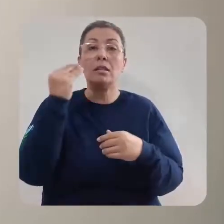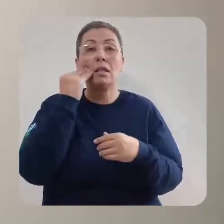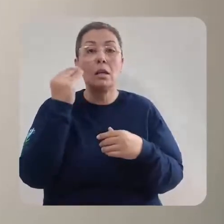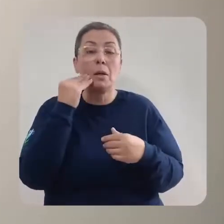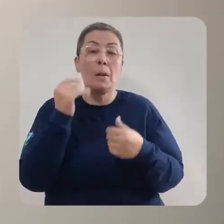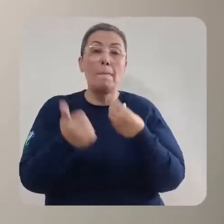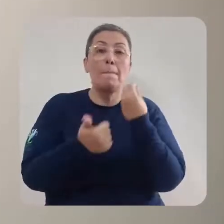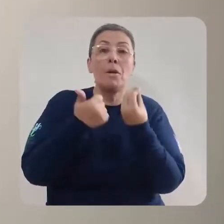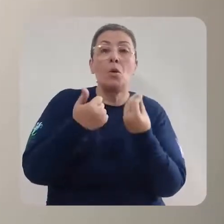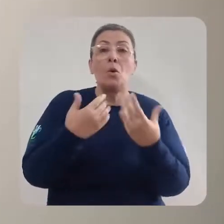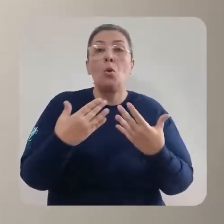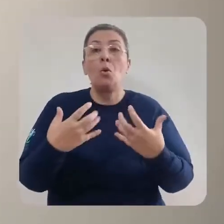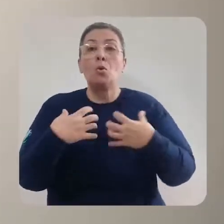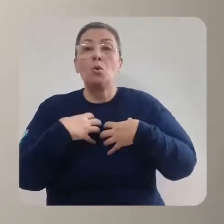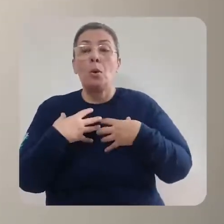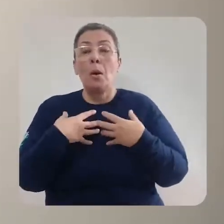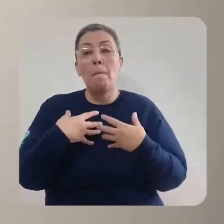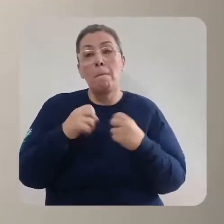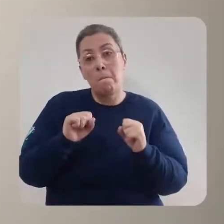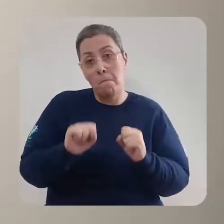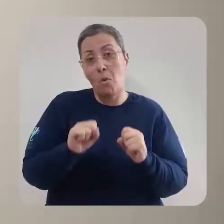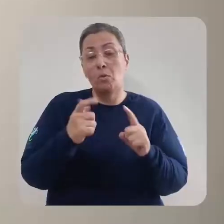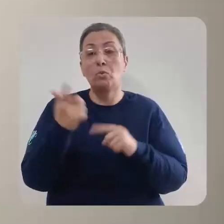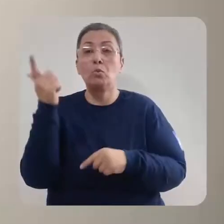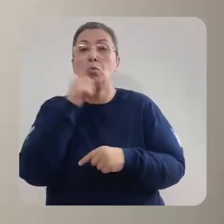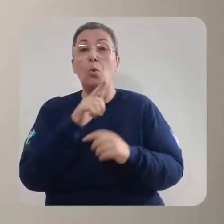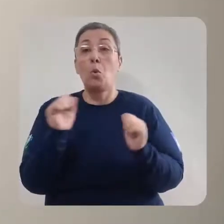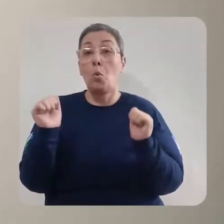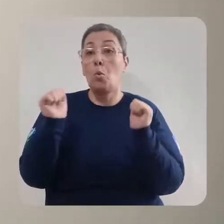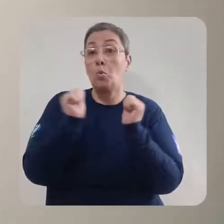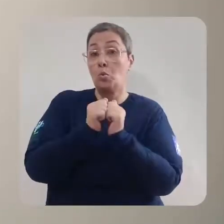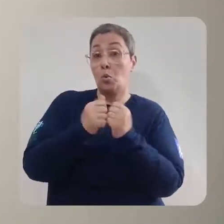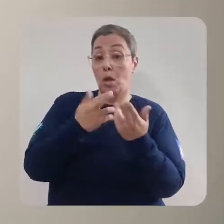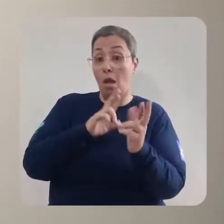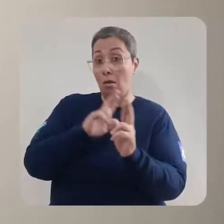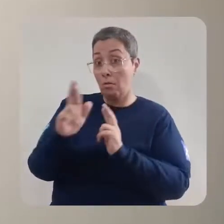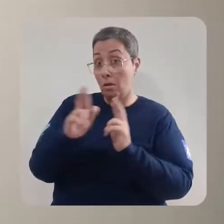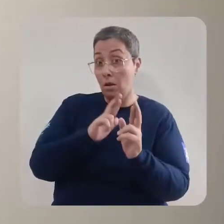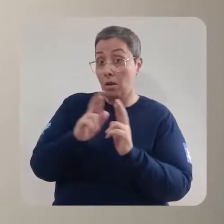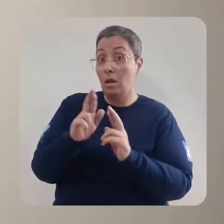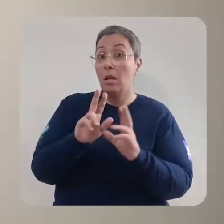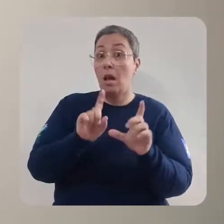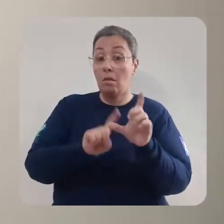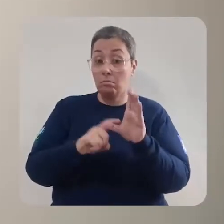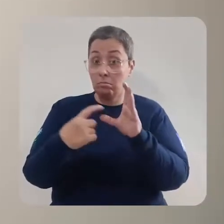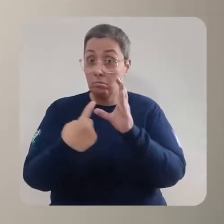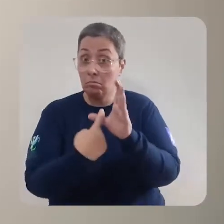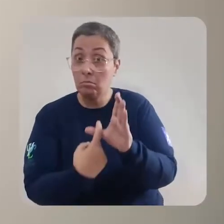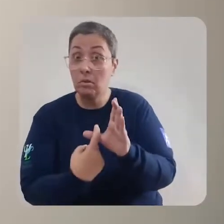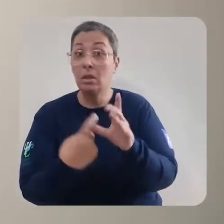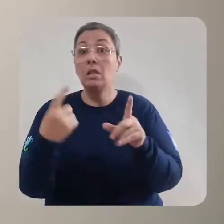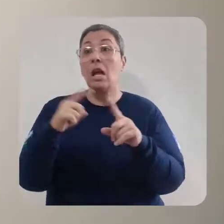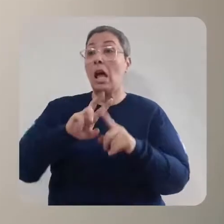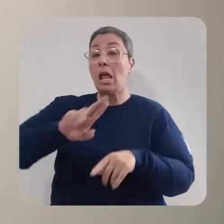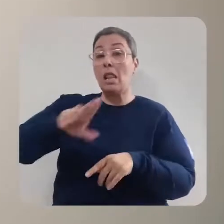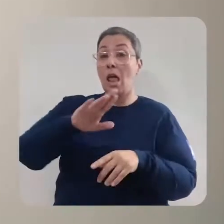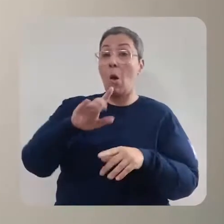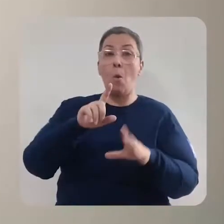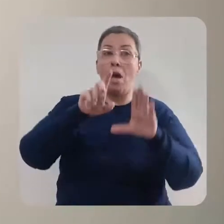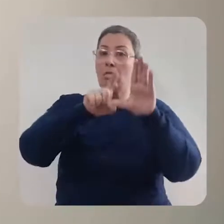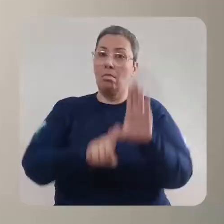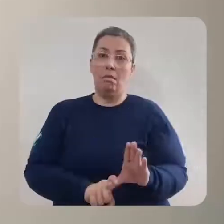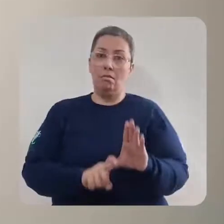buscar as melhores maneiras para que ela possa conseguir, junto numa relação de interdependência e não